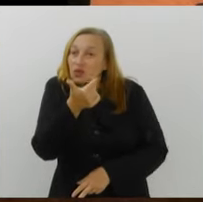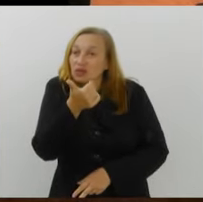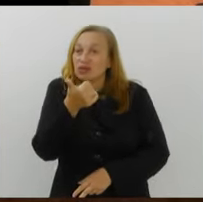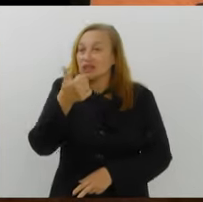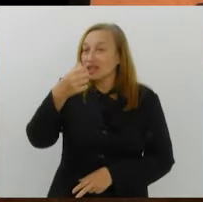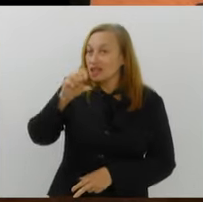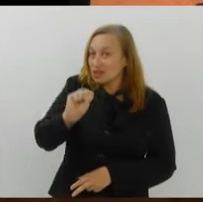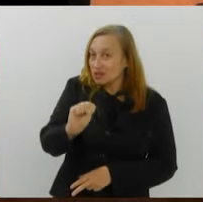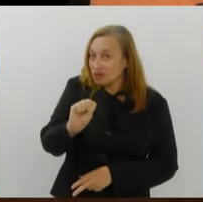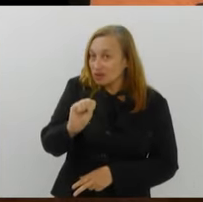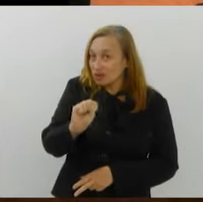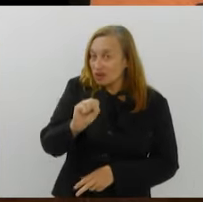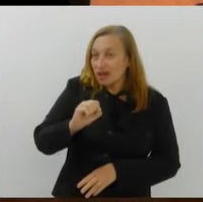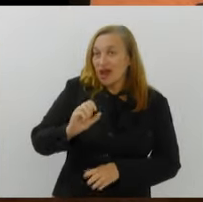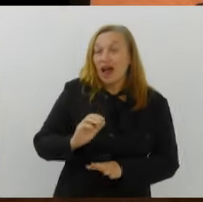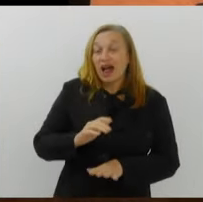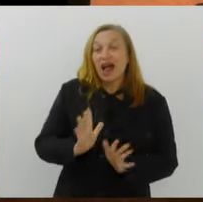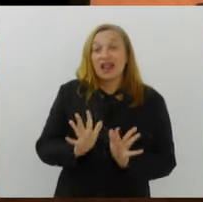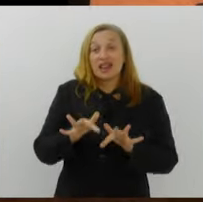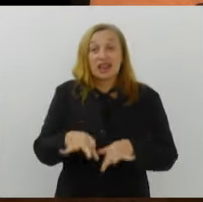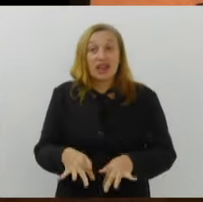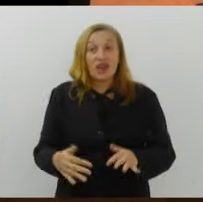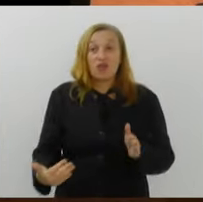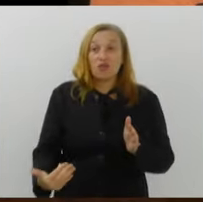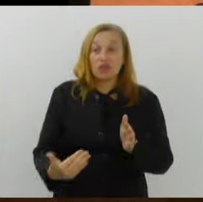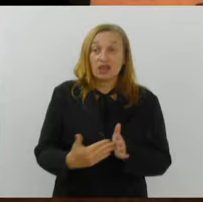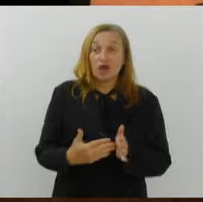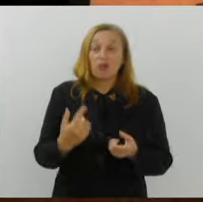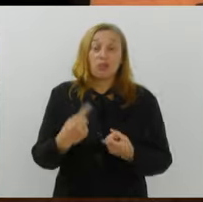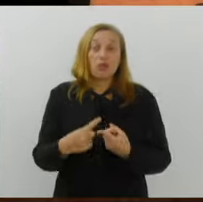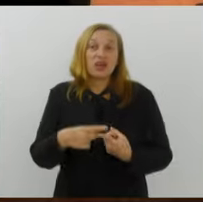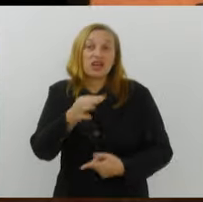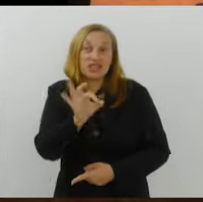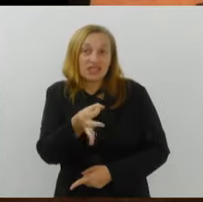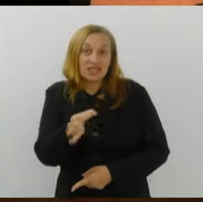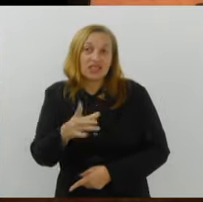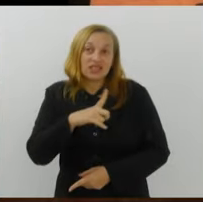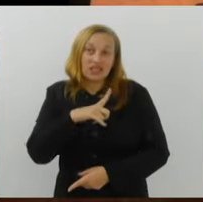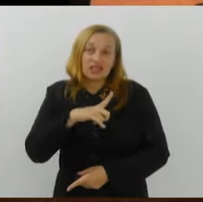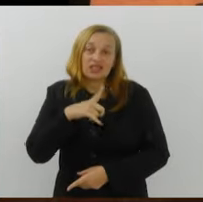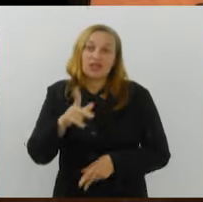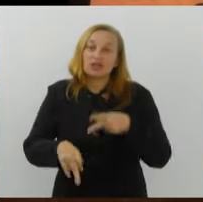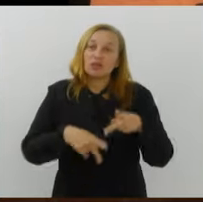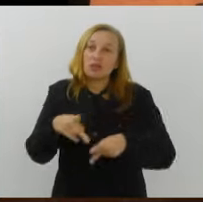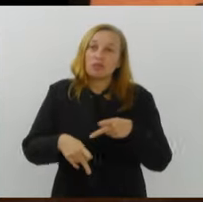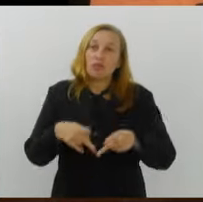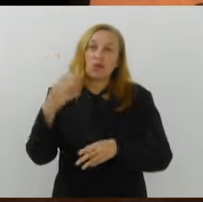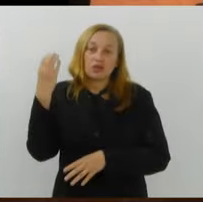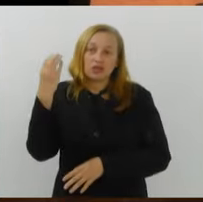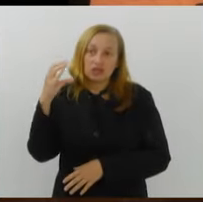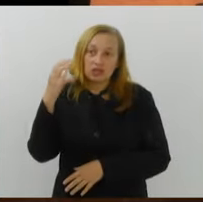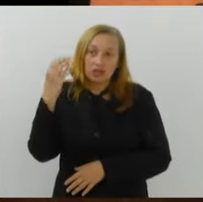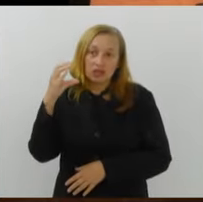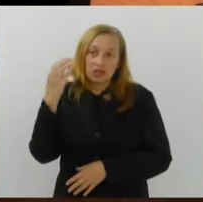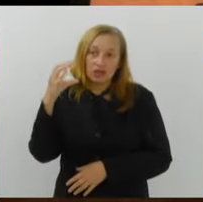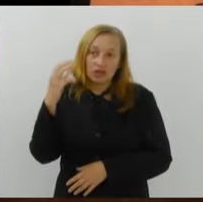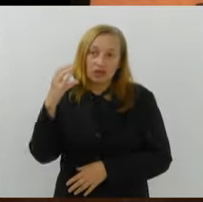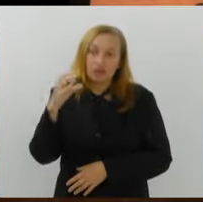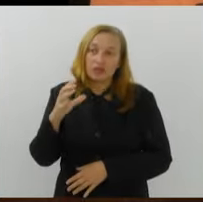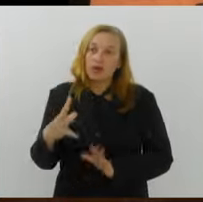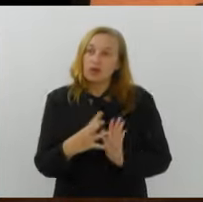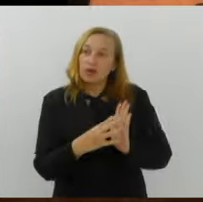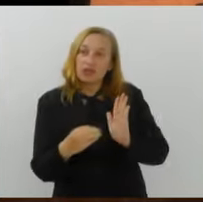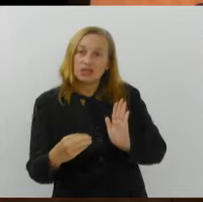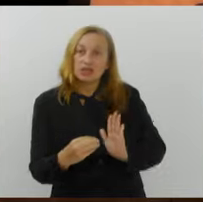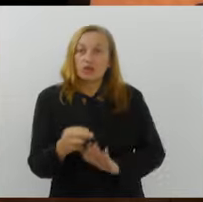18, que fique até o final dessa legislatura, porque eu tenho certeza que a população de Niterói passa a ter um bom exemplo do que